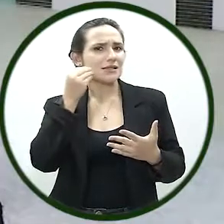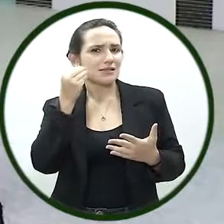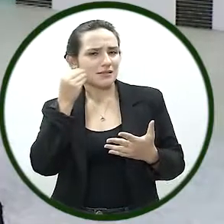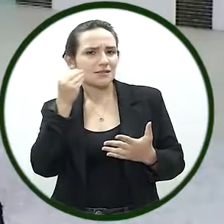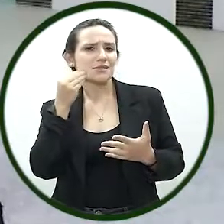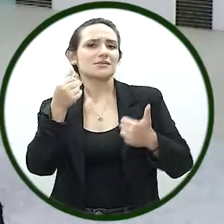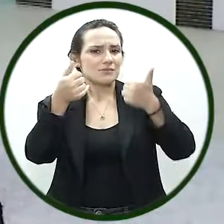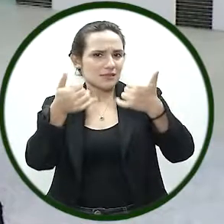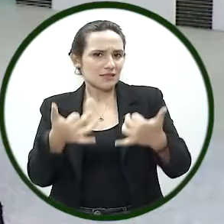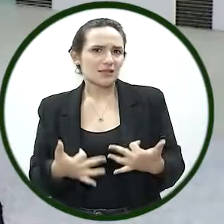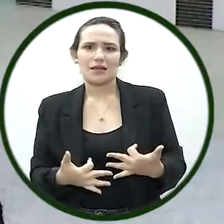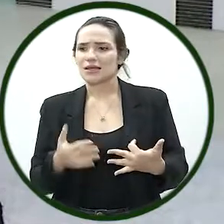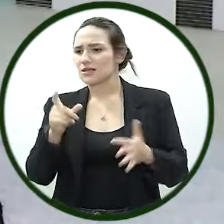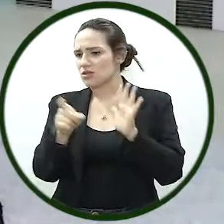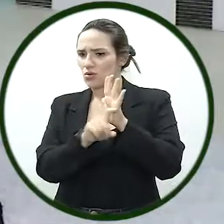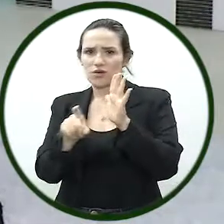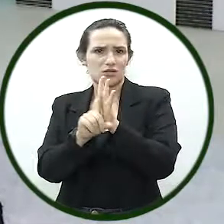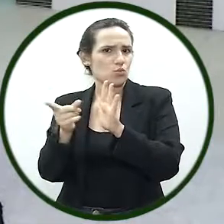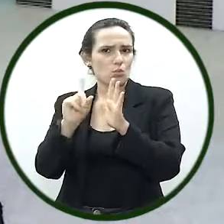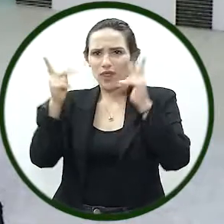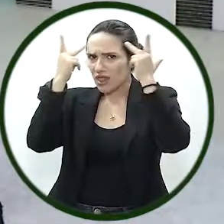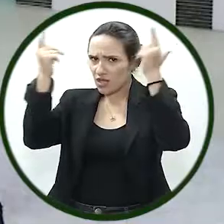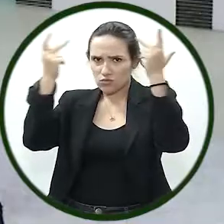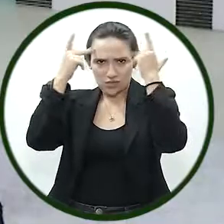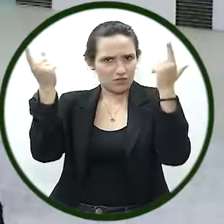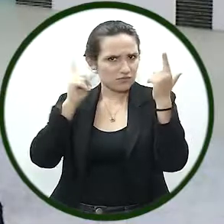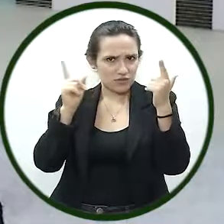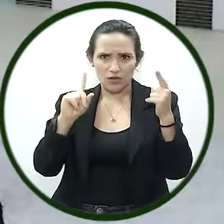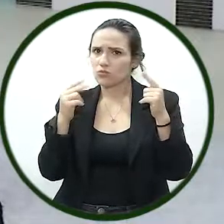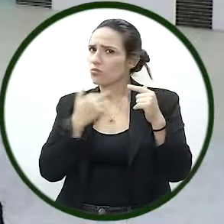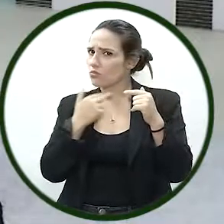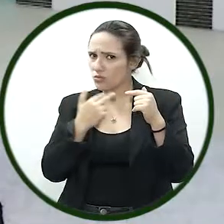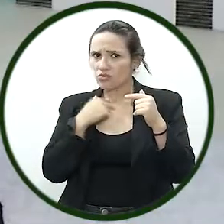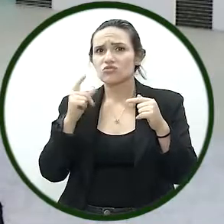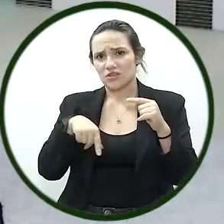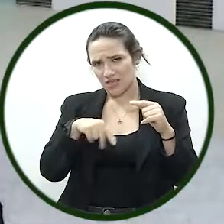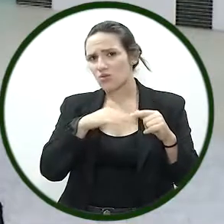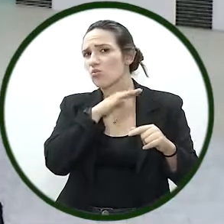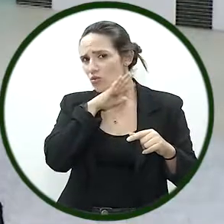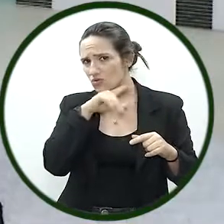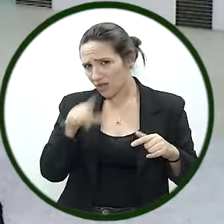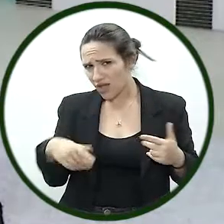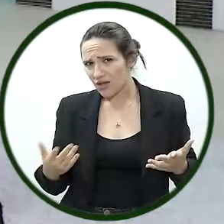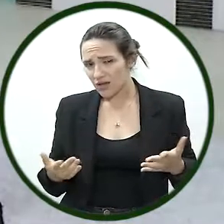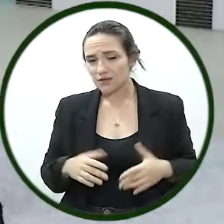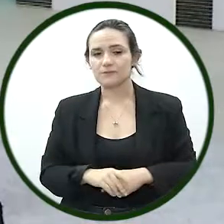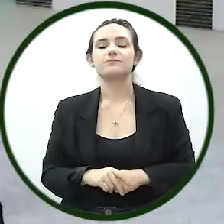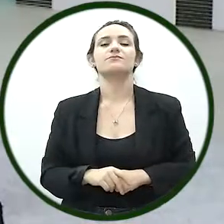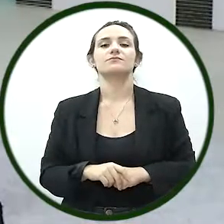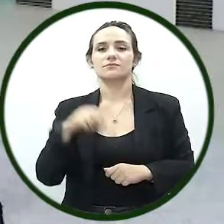natural, aquilo não é uma parte da vida, aquilo lá é veneno, aquilo lá é ruim. Exatamente, uma ressignificação.